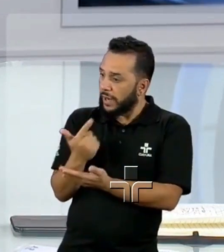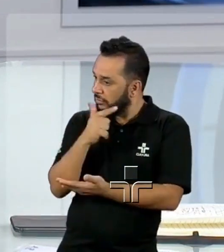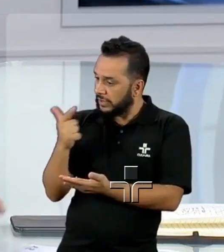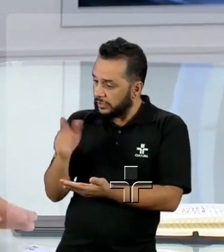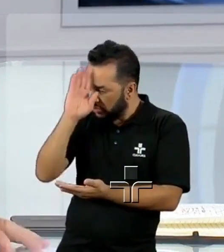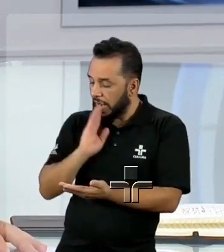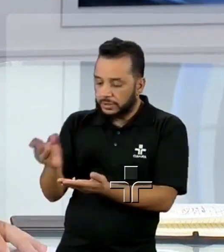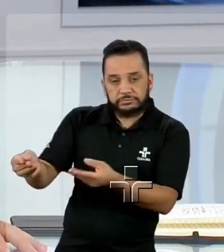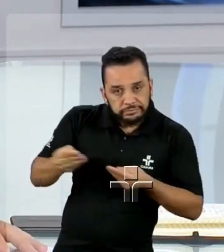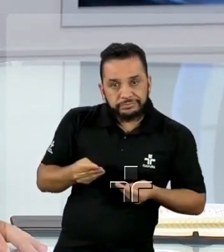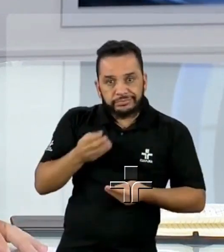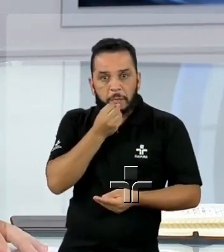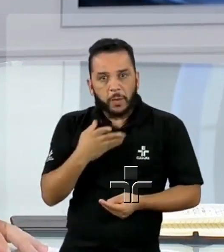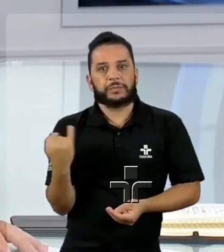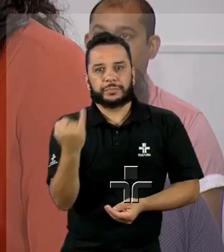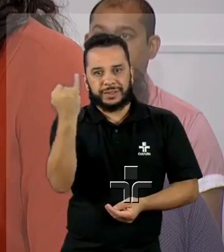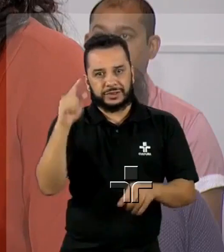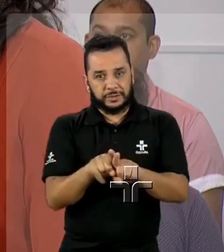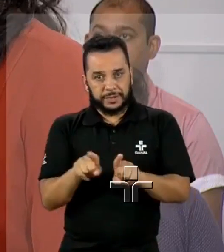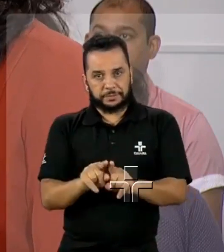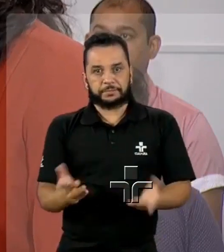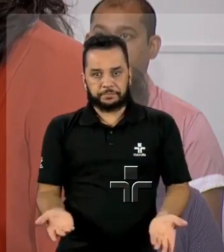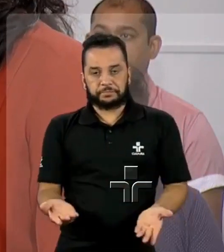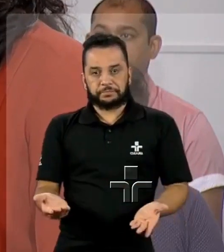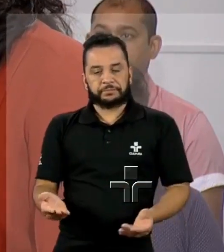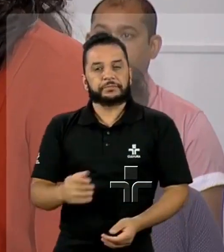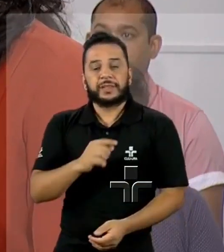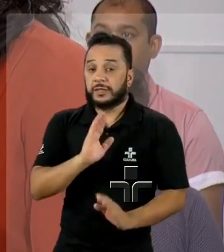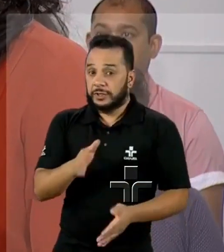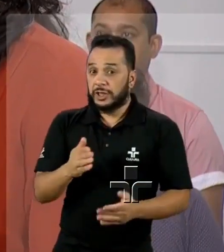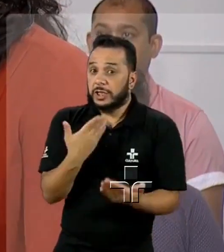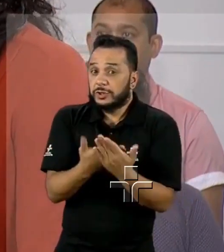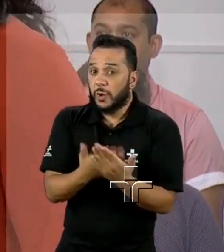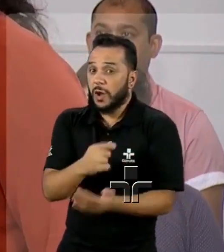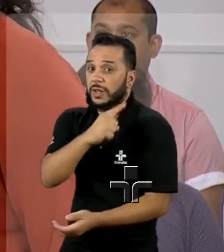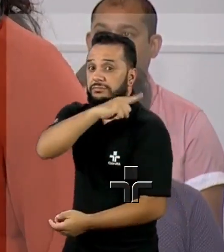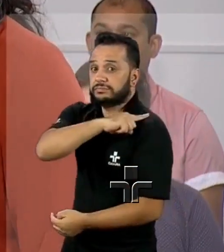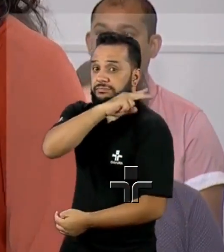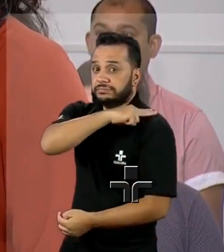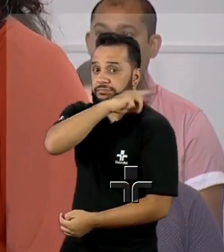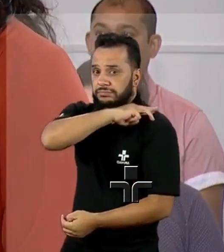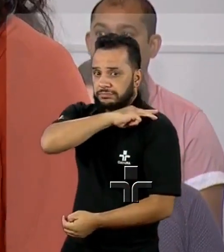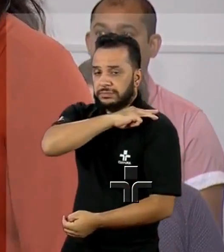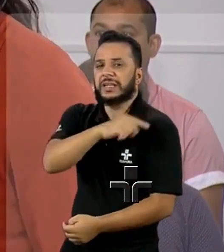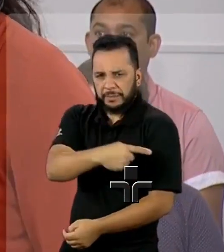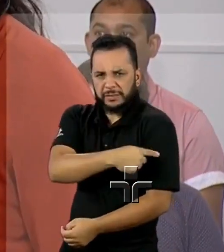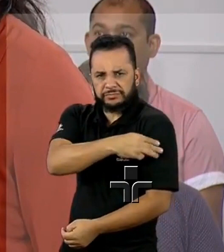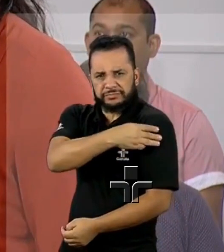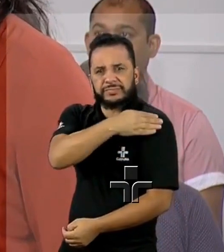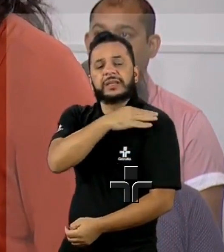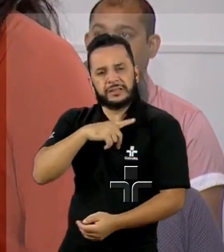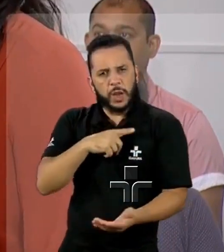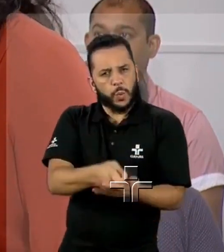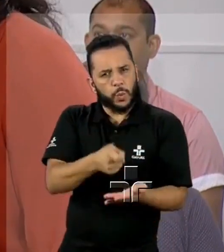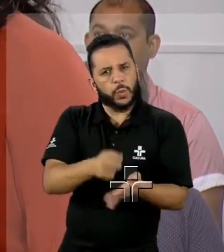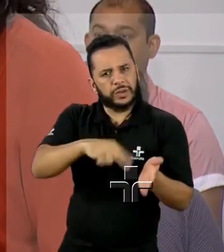deu um resultado bastante interessante. No ensino médio e no fundamental ainda tem a questão da leitura obrigatória, né,